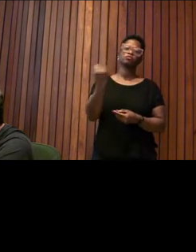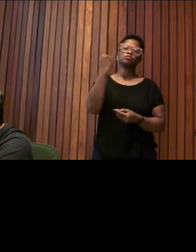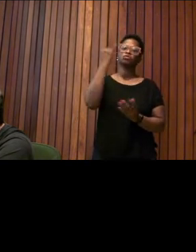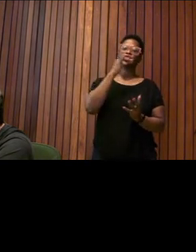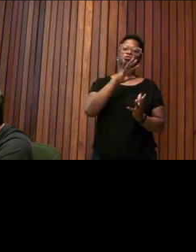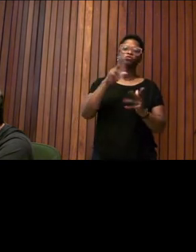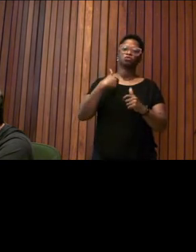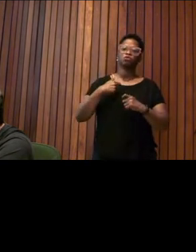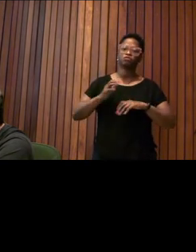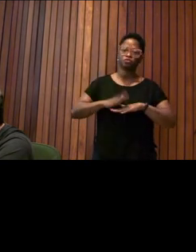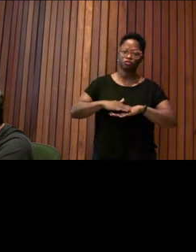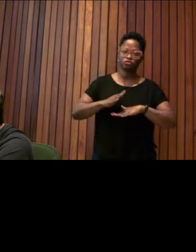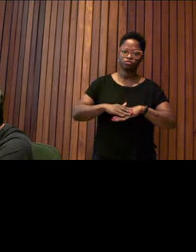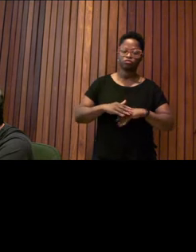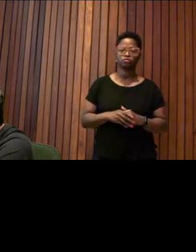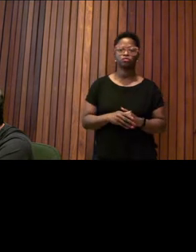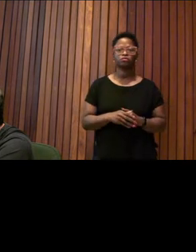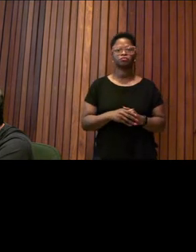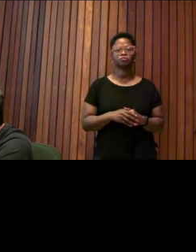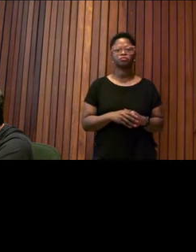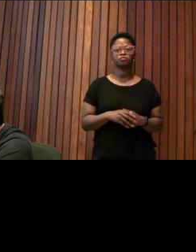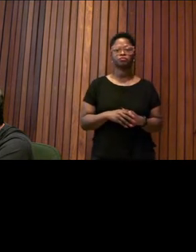tudo.